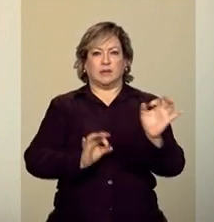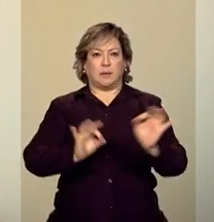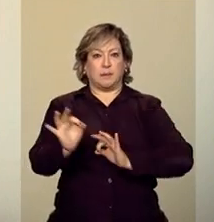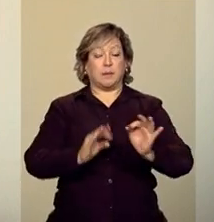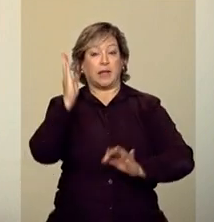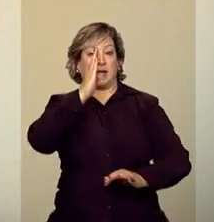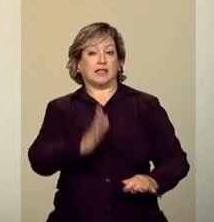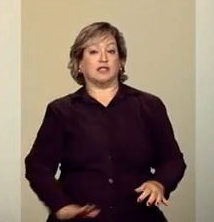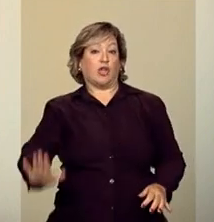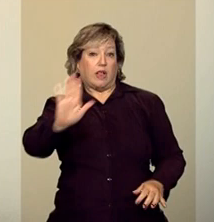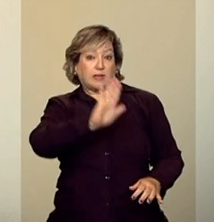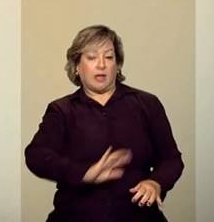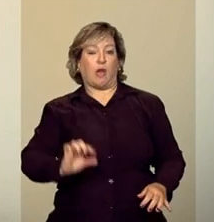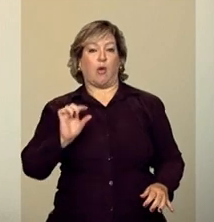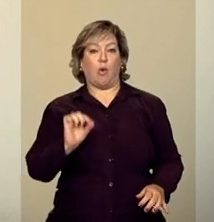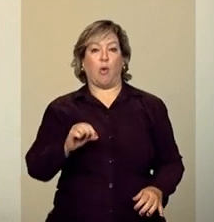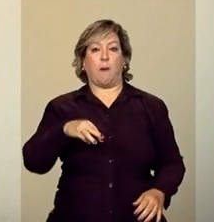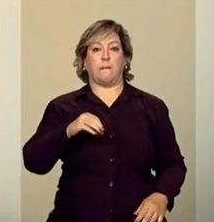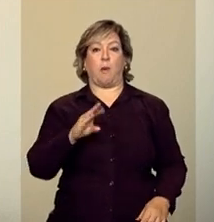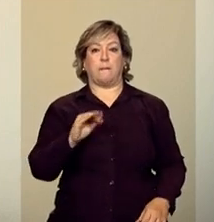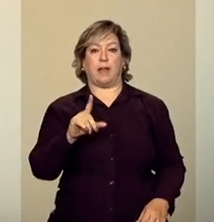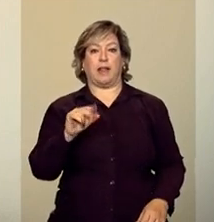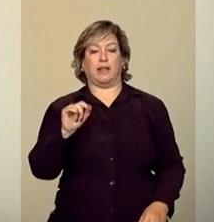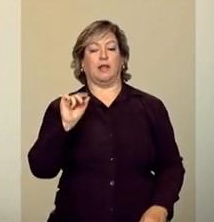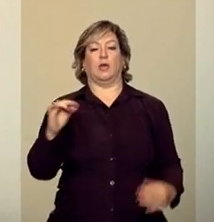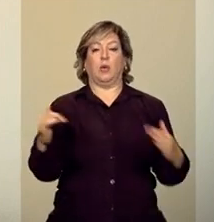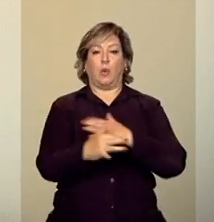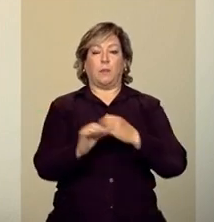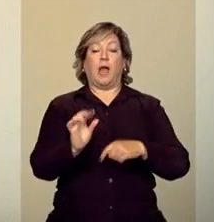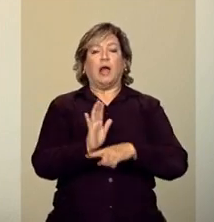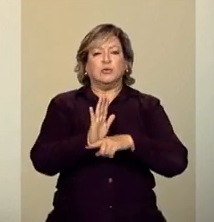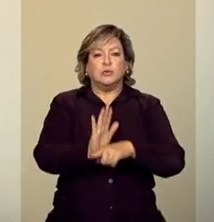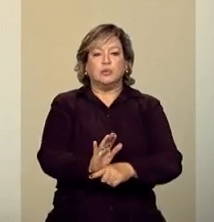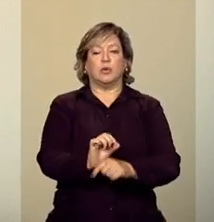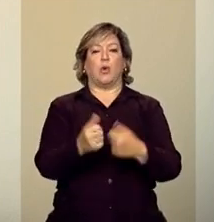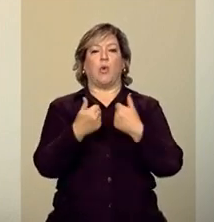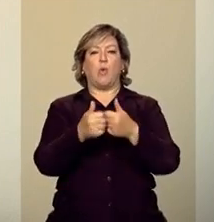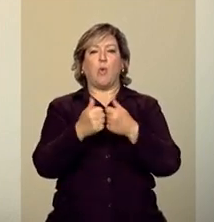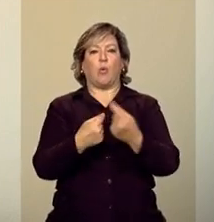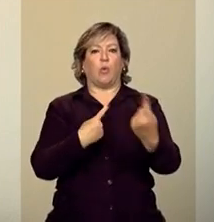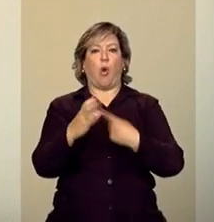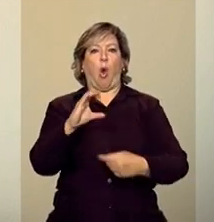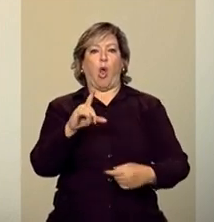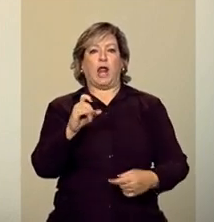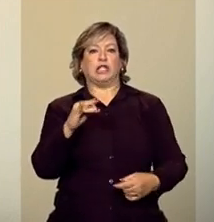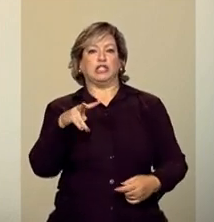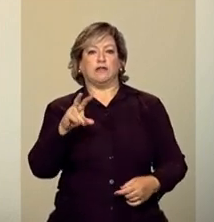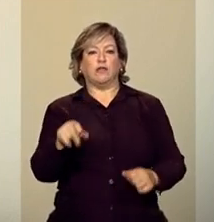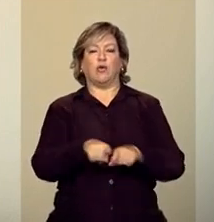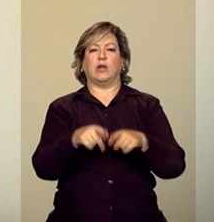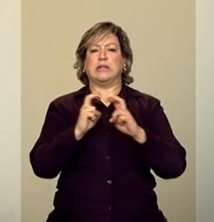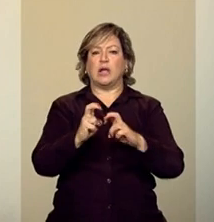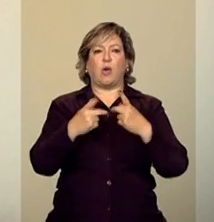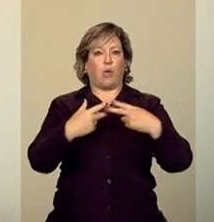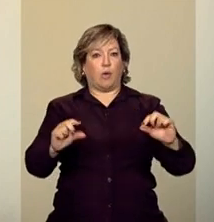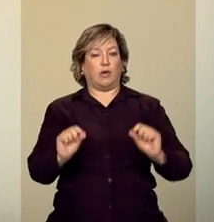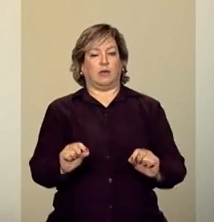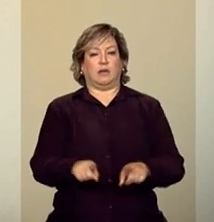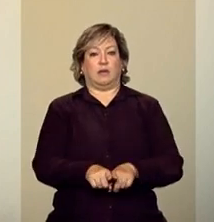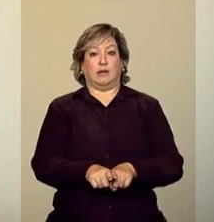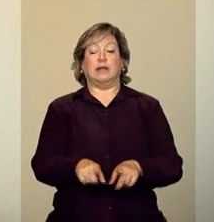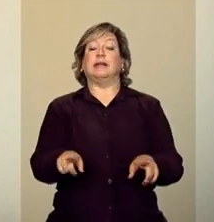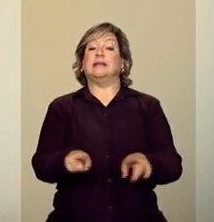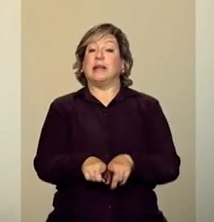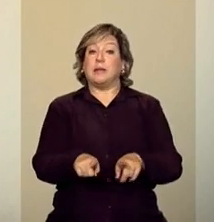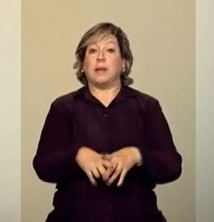Plano Nacional de Mobilidade Urbana, que privilegie o transporte coletivo. Segundo, a